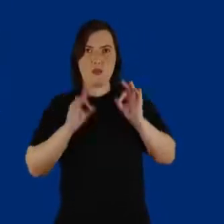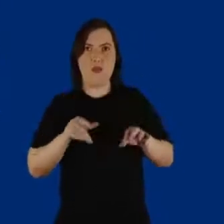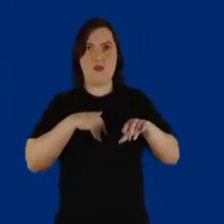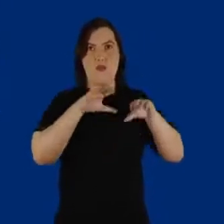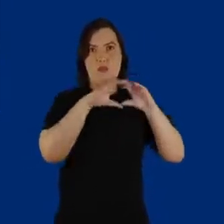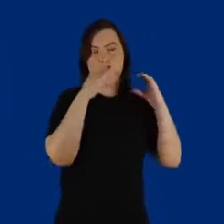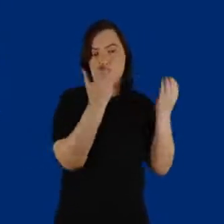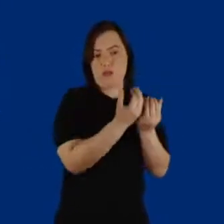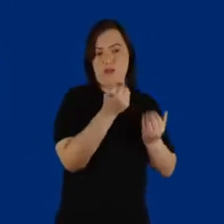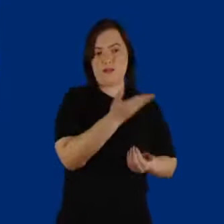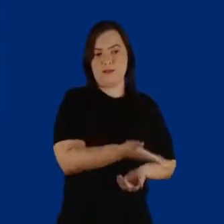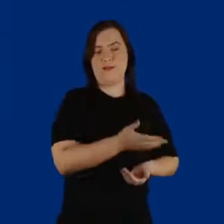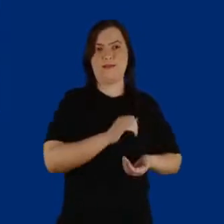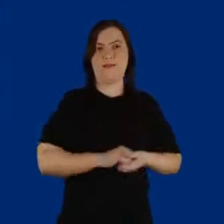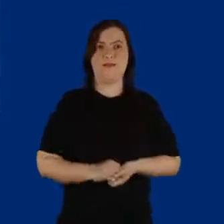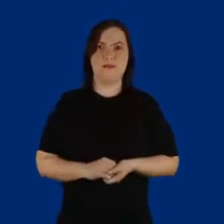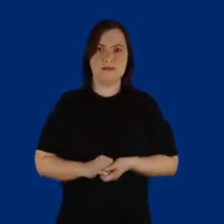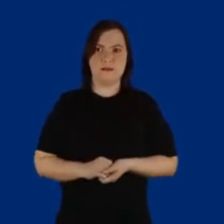comunidades.